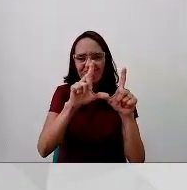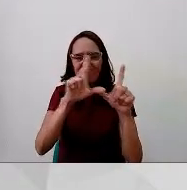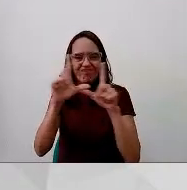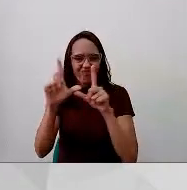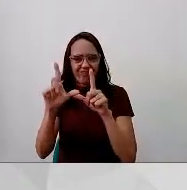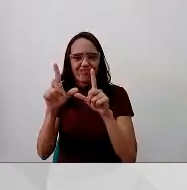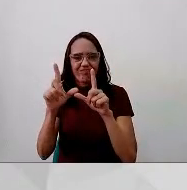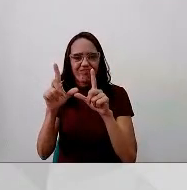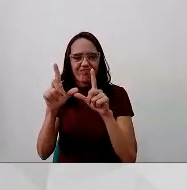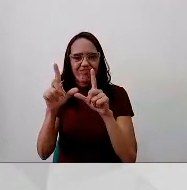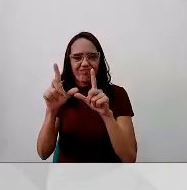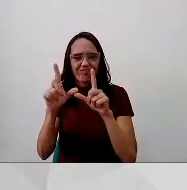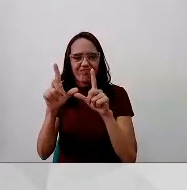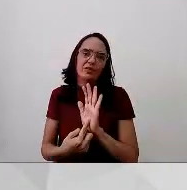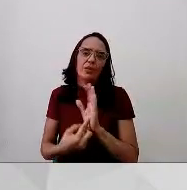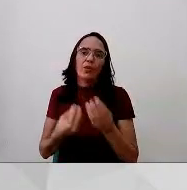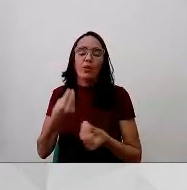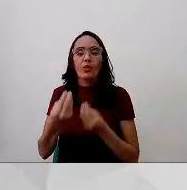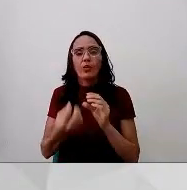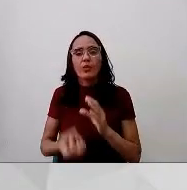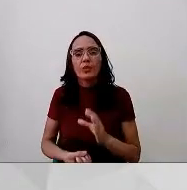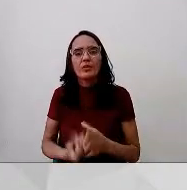carro-chefe da IBM.